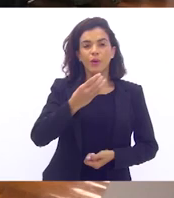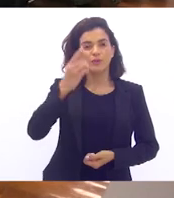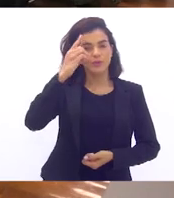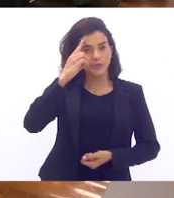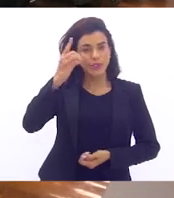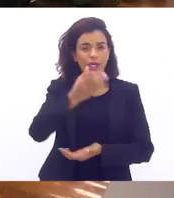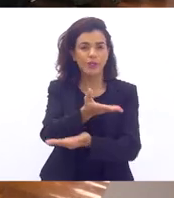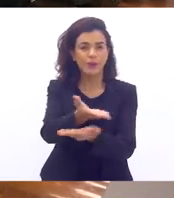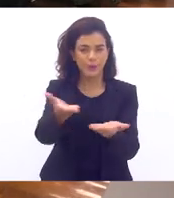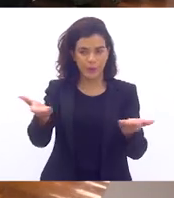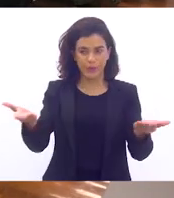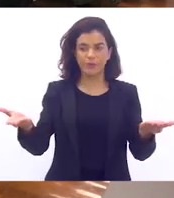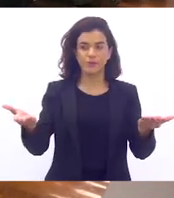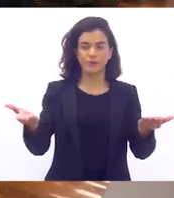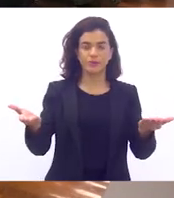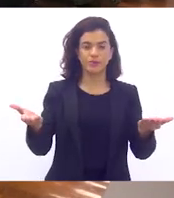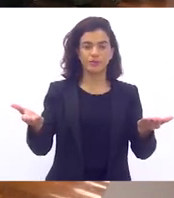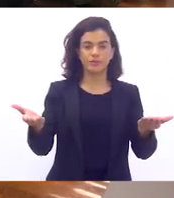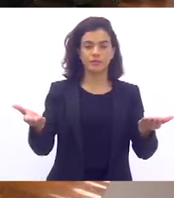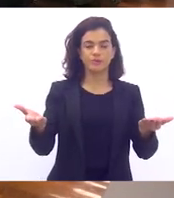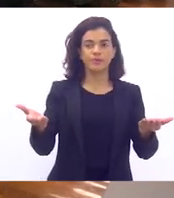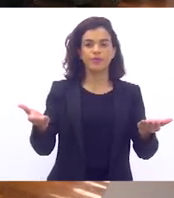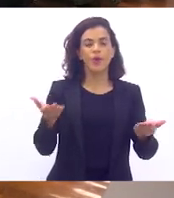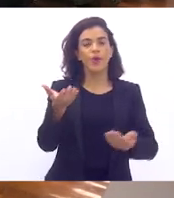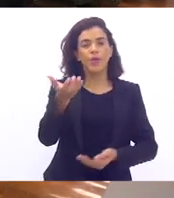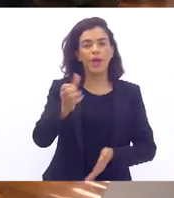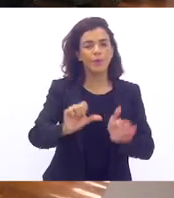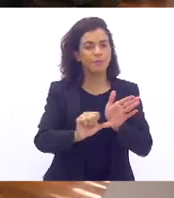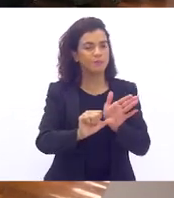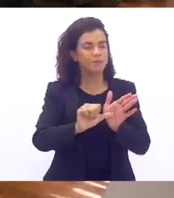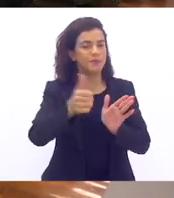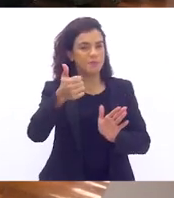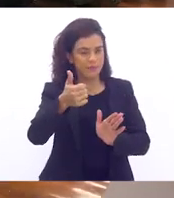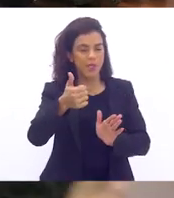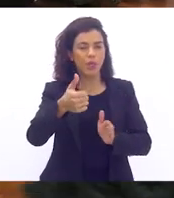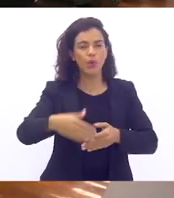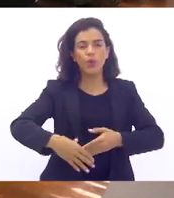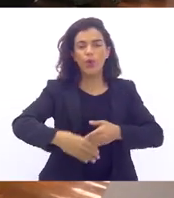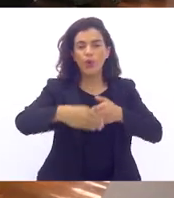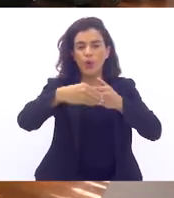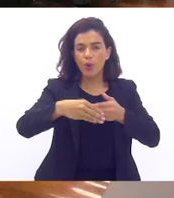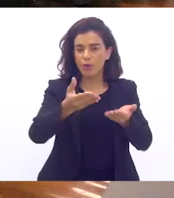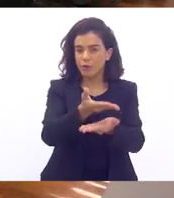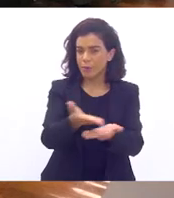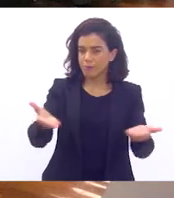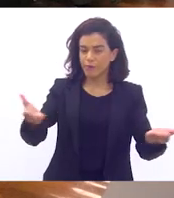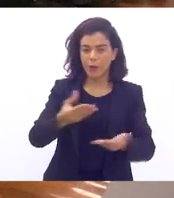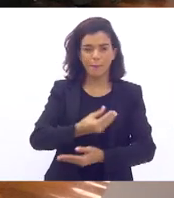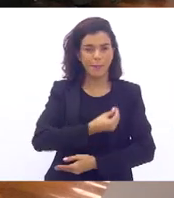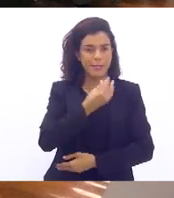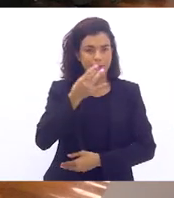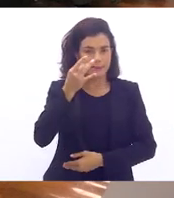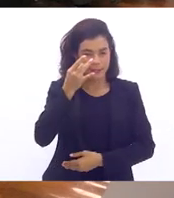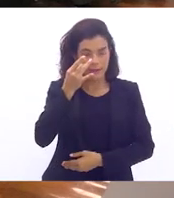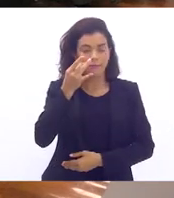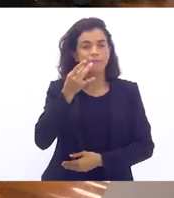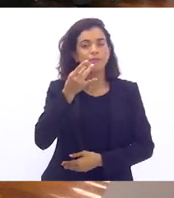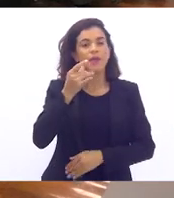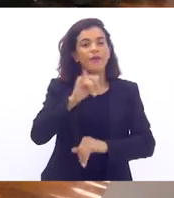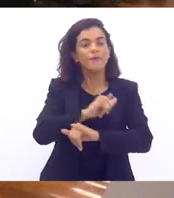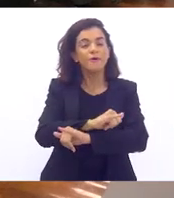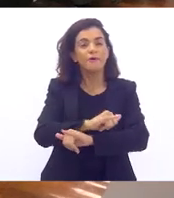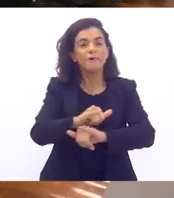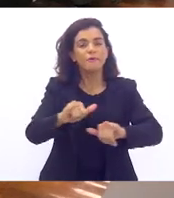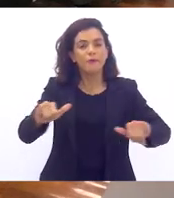Bom dia a todos quero em primeiro lugar cumprimentar todos os presentes dizer que